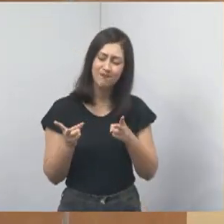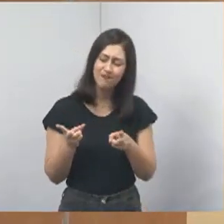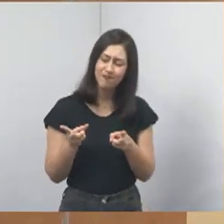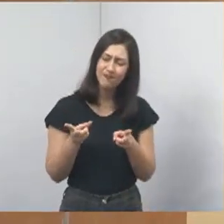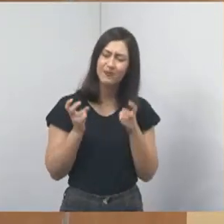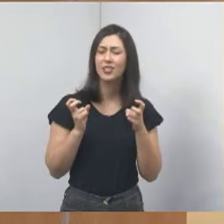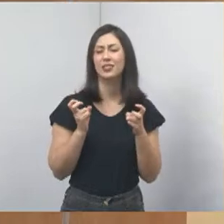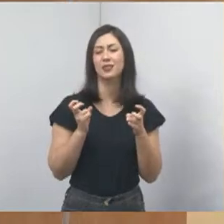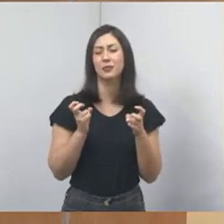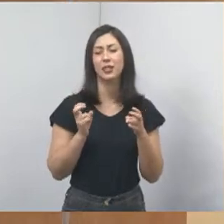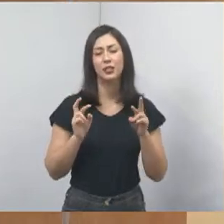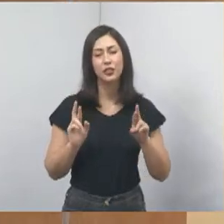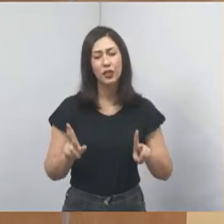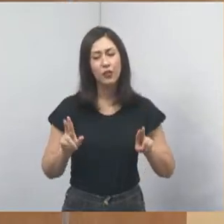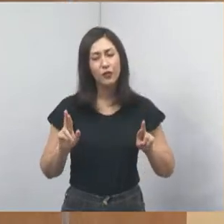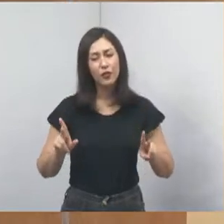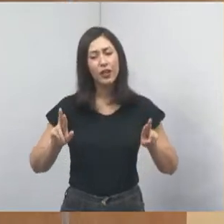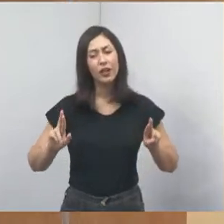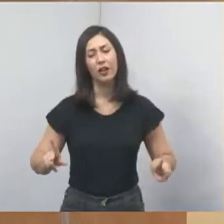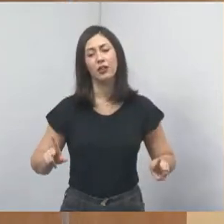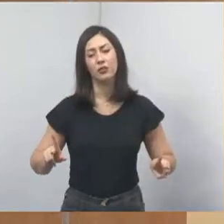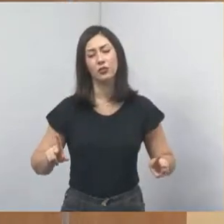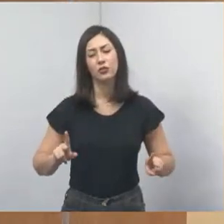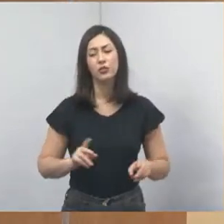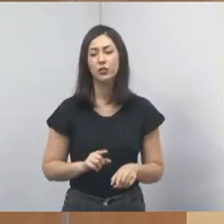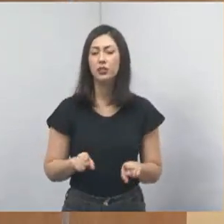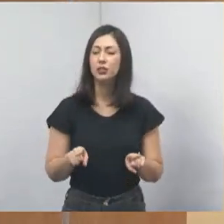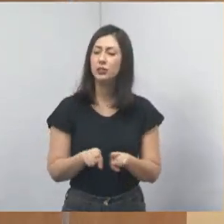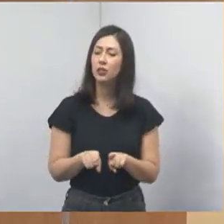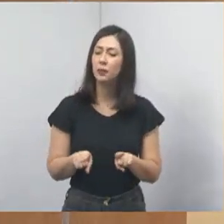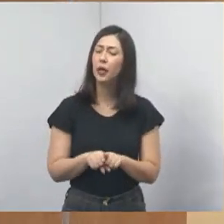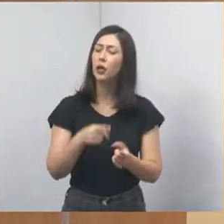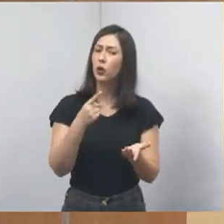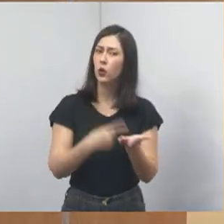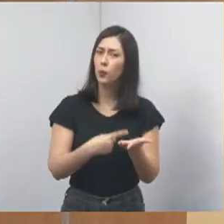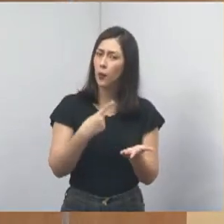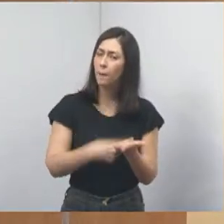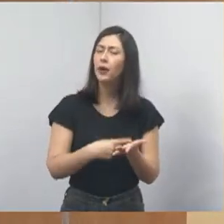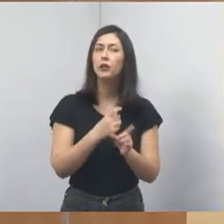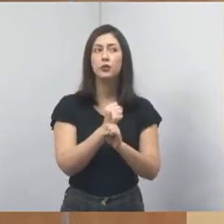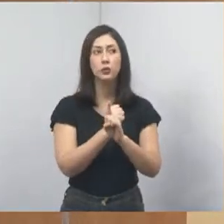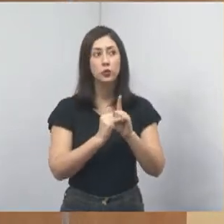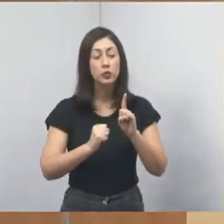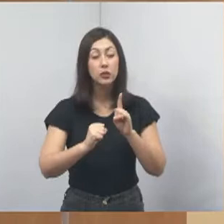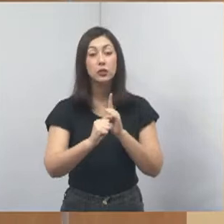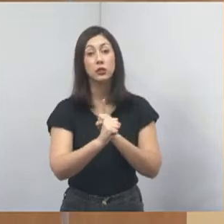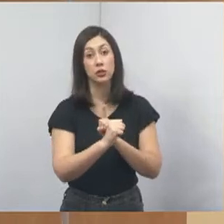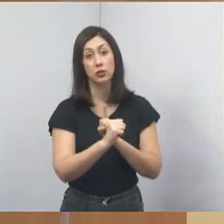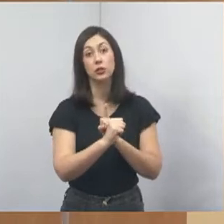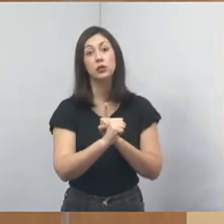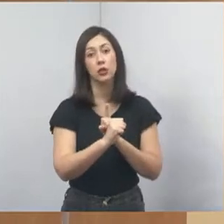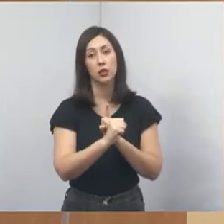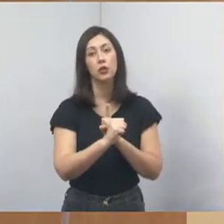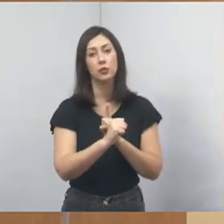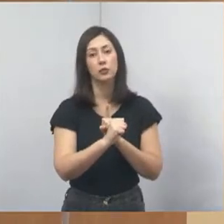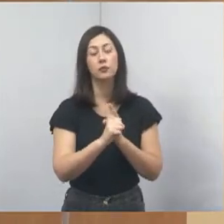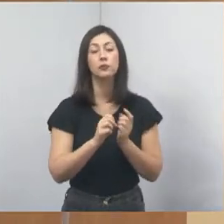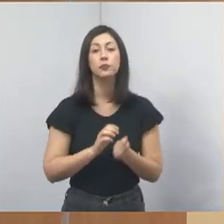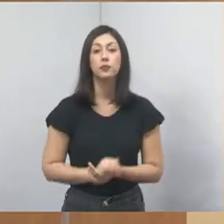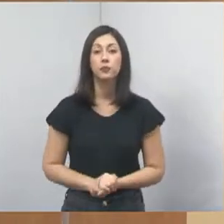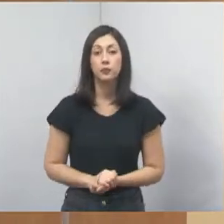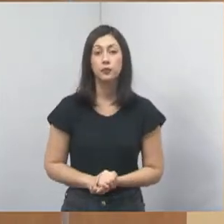olhar com um olhar mais criterioso e também de compromisso social toda essa